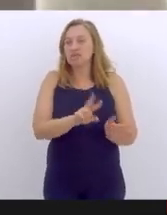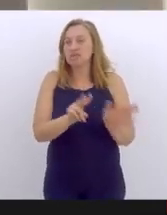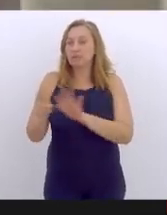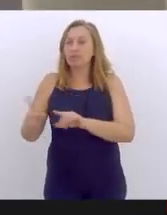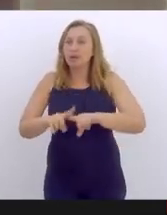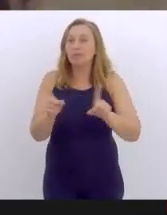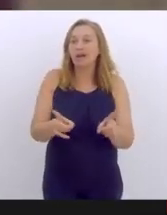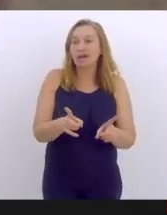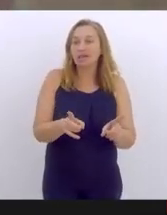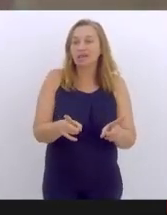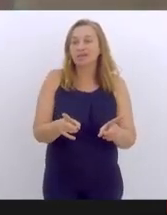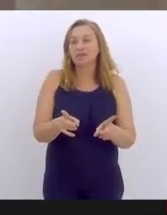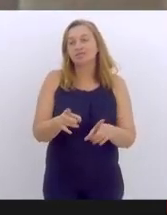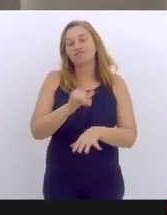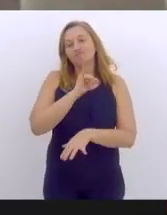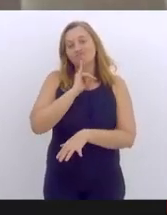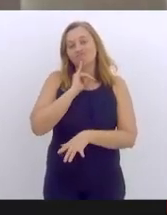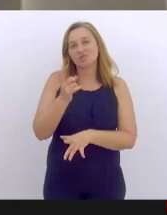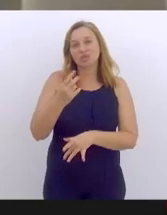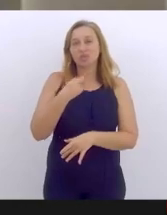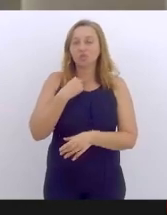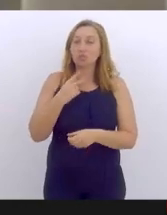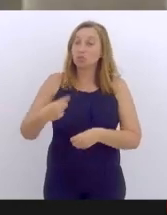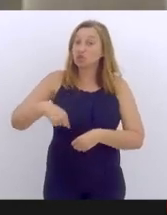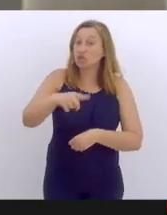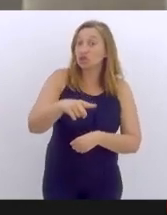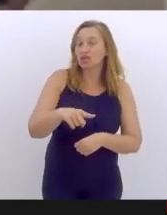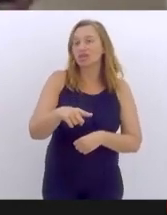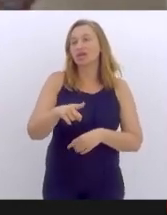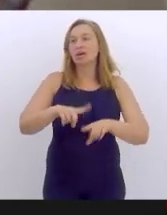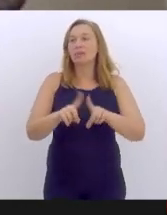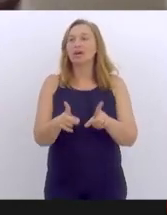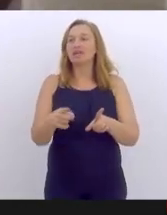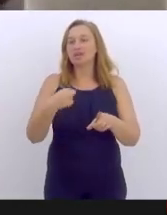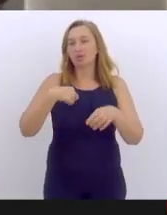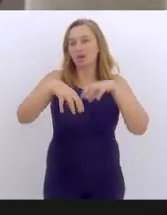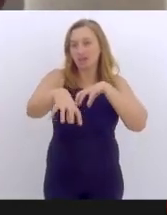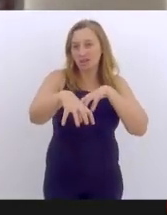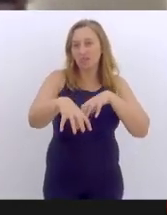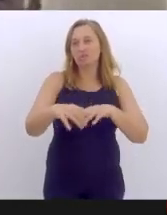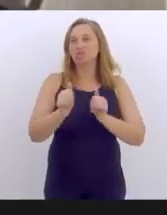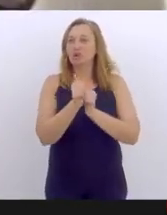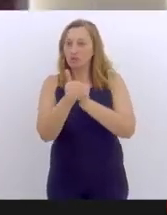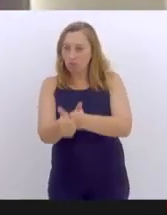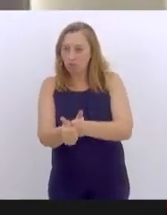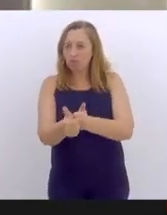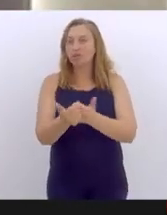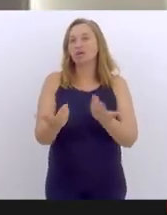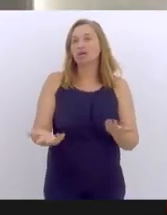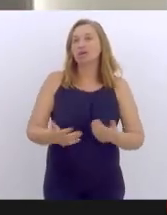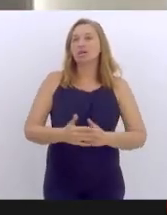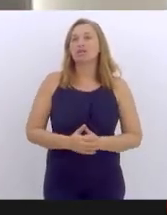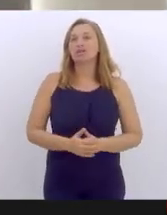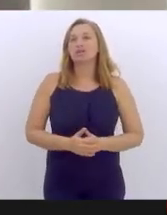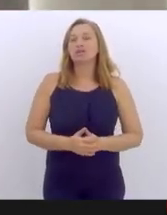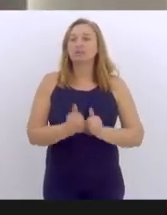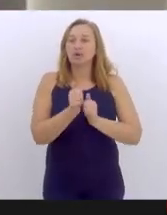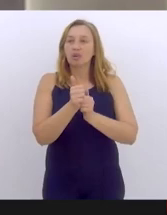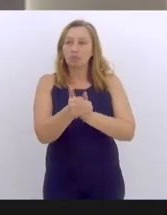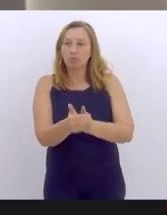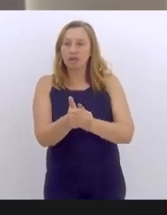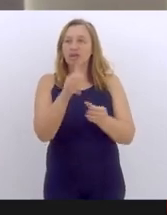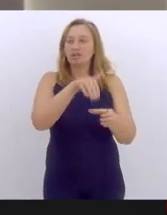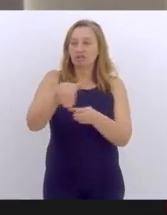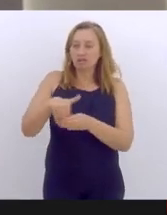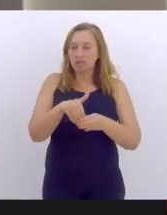mas infelizmente não pude estar aí hoje, mas estou aqui remotamente, vou acompanhar a sessão para acompanhar a votação